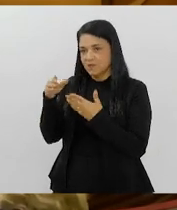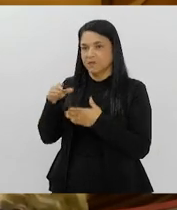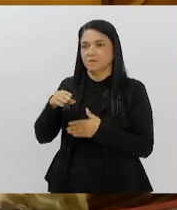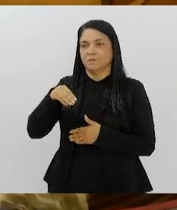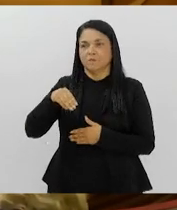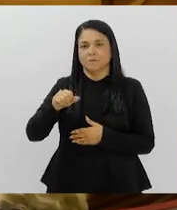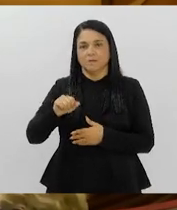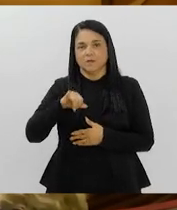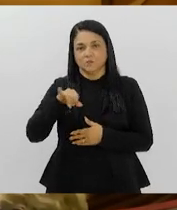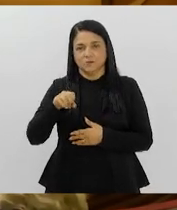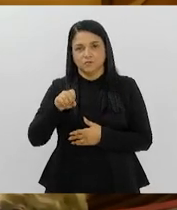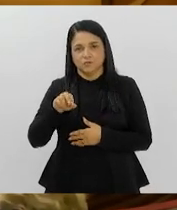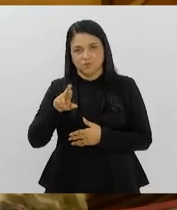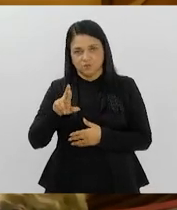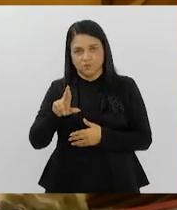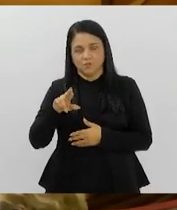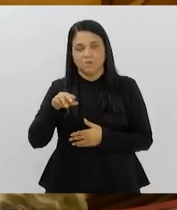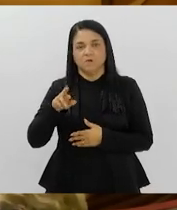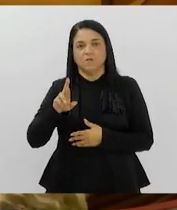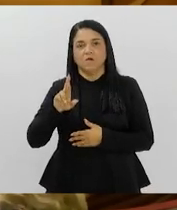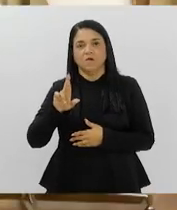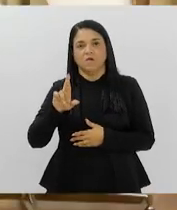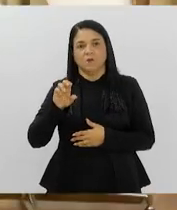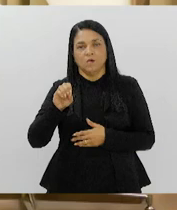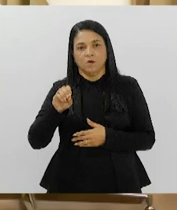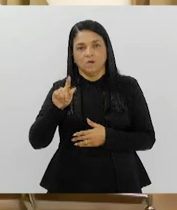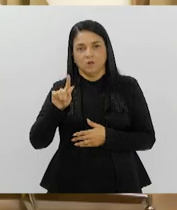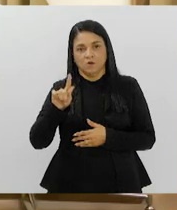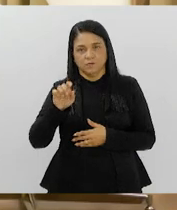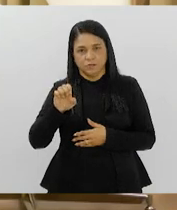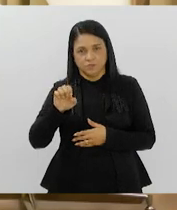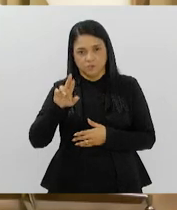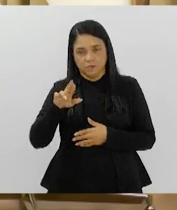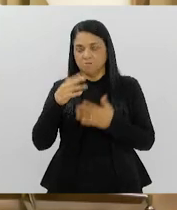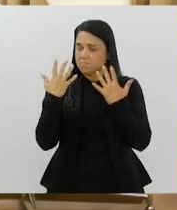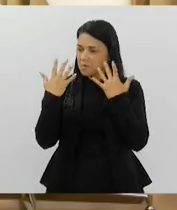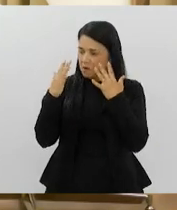Agradecer também ao Major Rosner. Obrigado. Parabéns pela exposição.